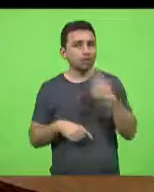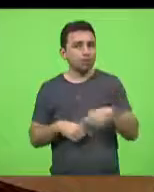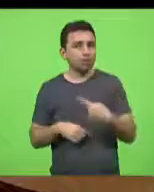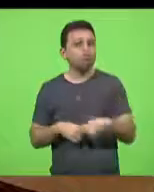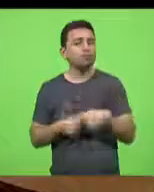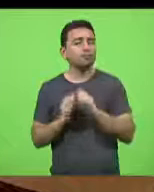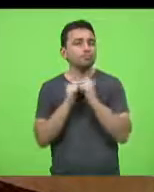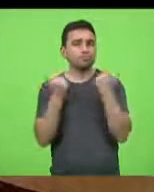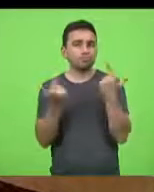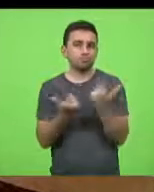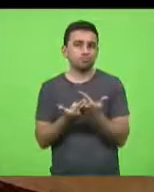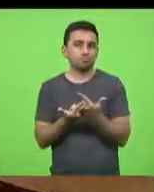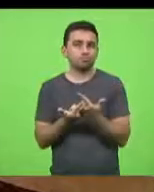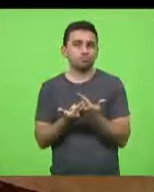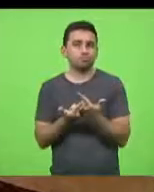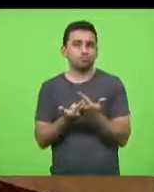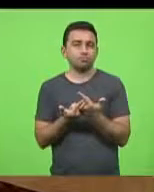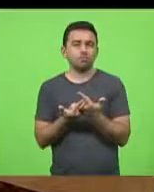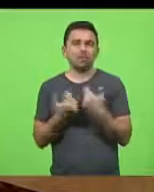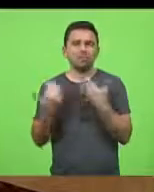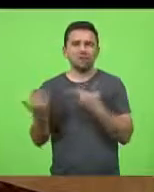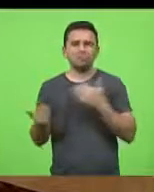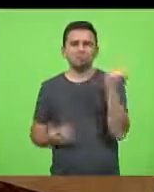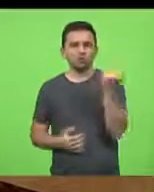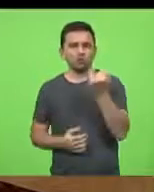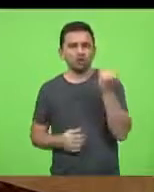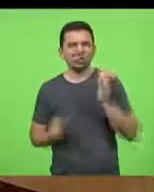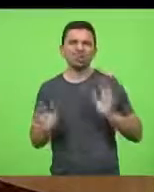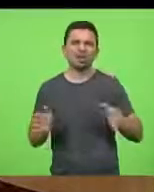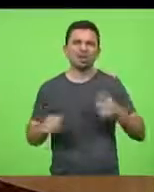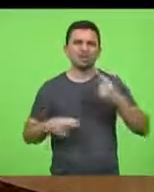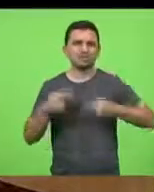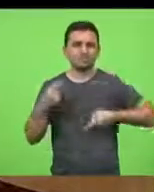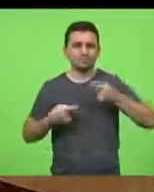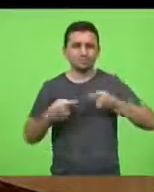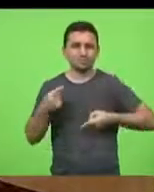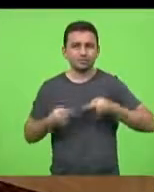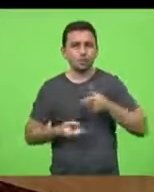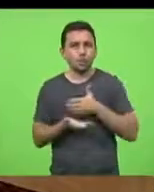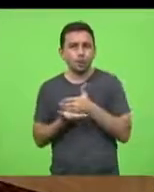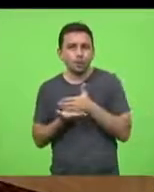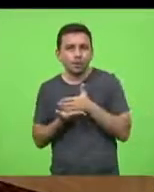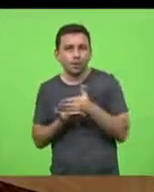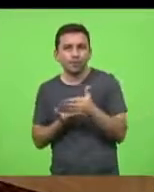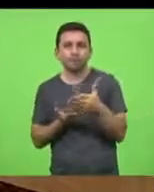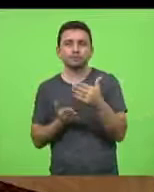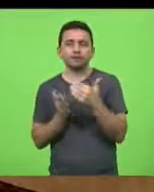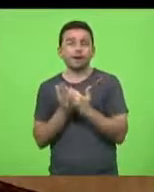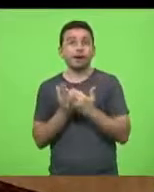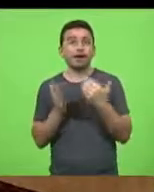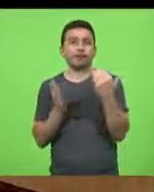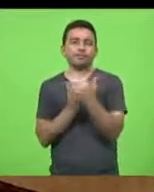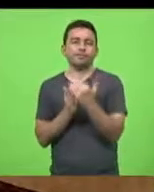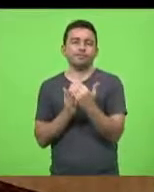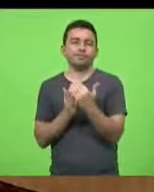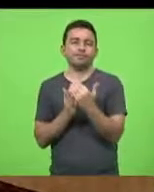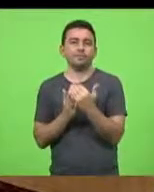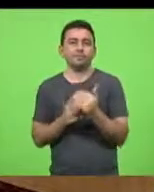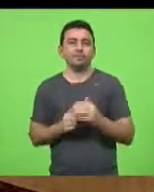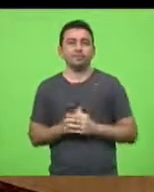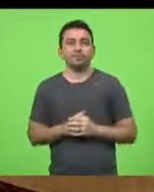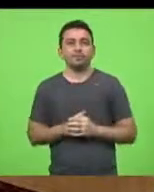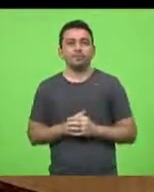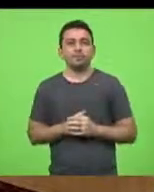ele tem sido muito, muito importante, já foi debatido inicialmente bastante esse decreto e